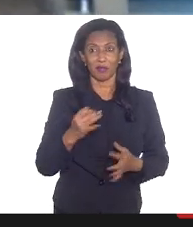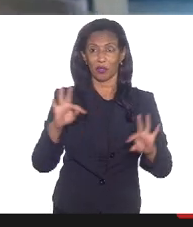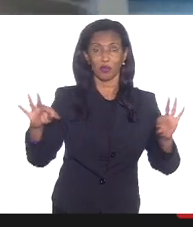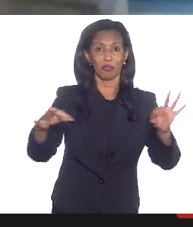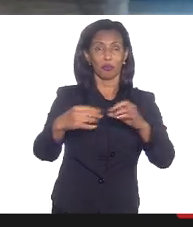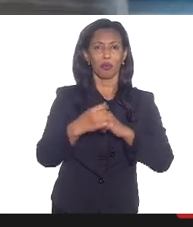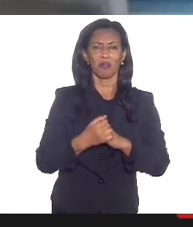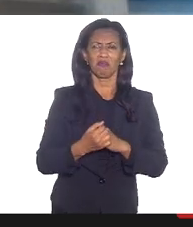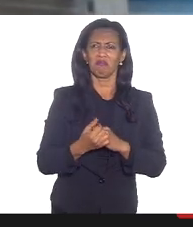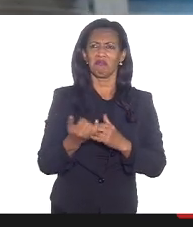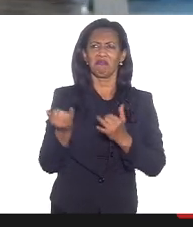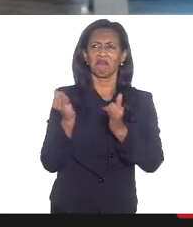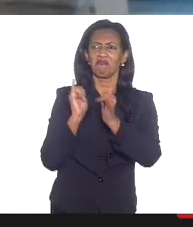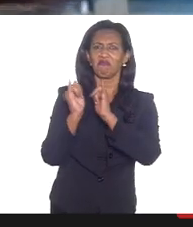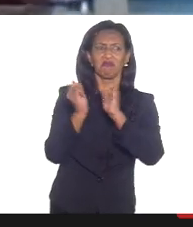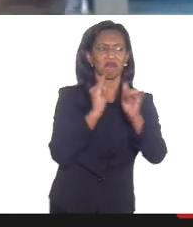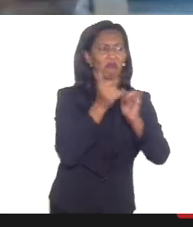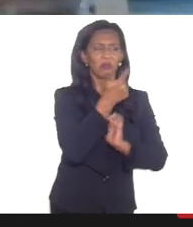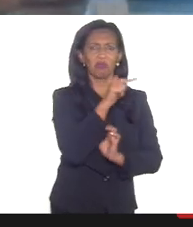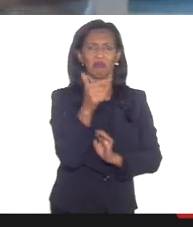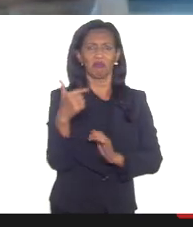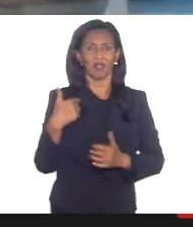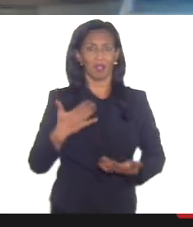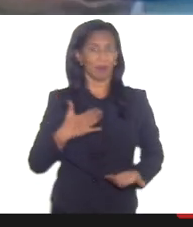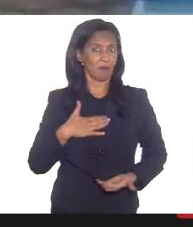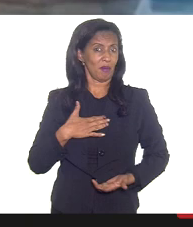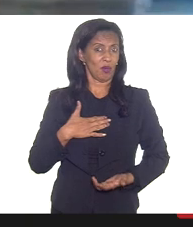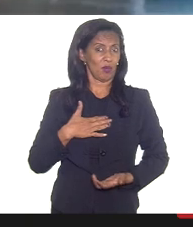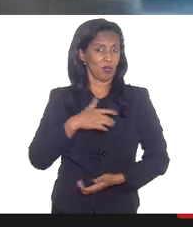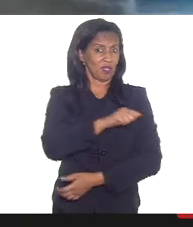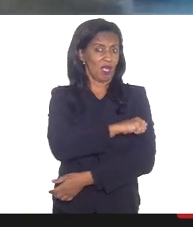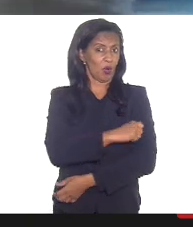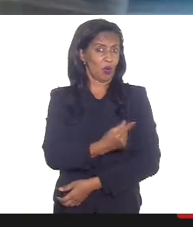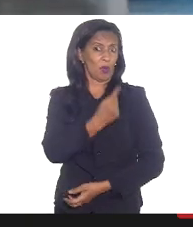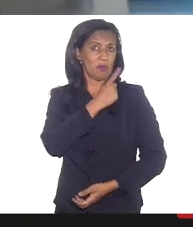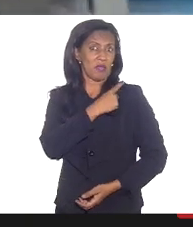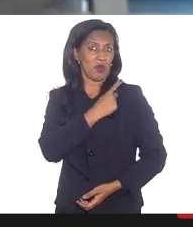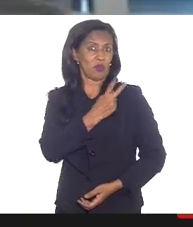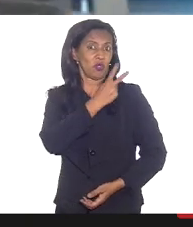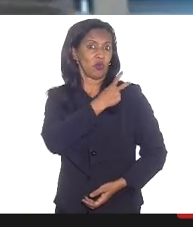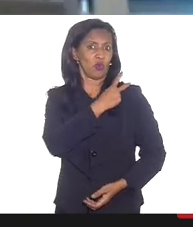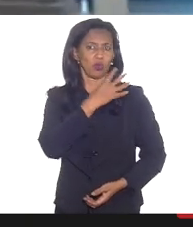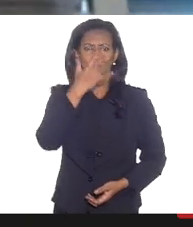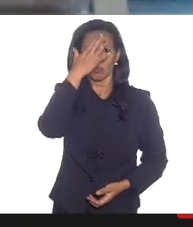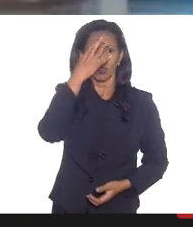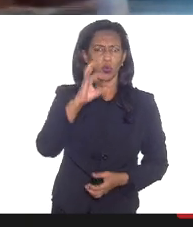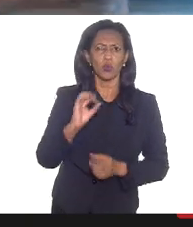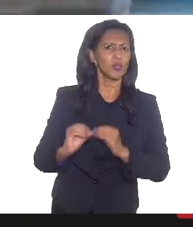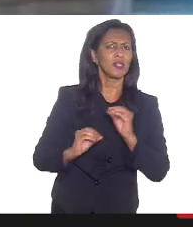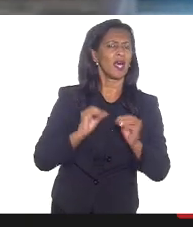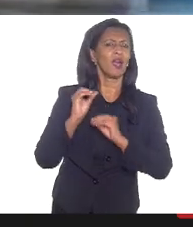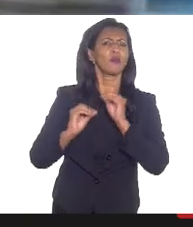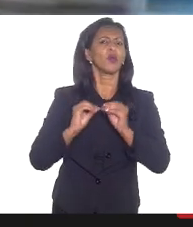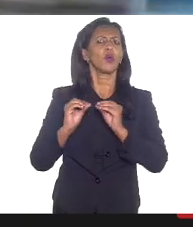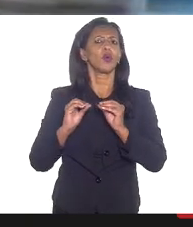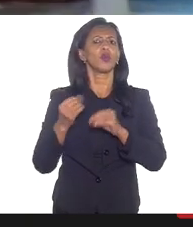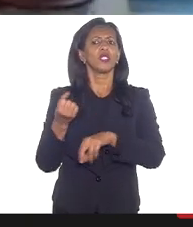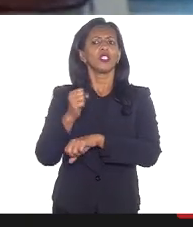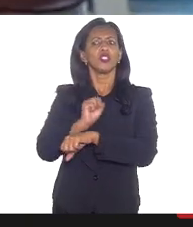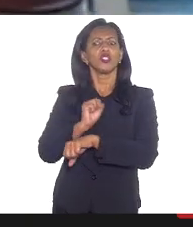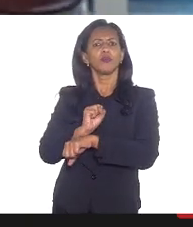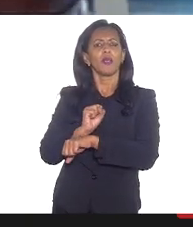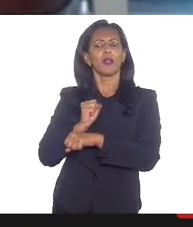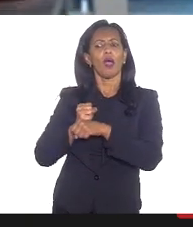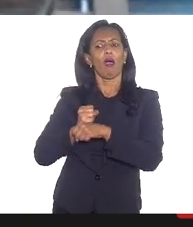todos desinformados sobre essa reforma. Meus alunos estão no primeiro ano, no segundo ano, eles não sabem o que esperam eles nos